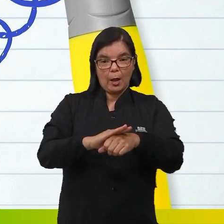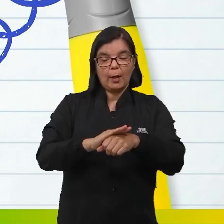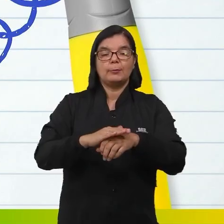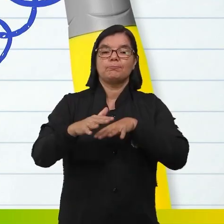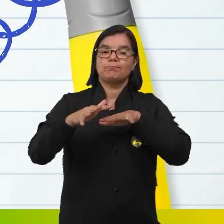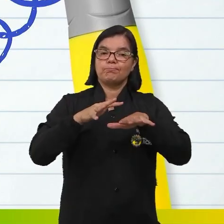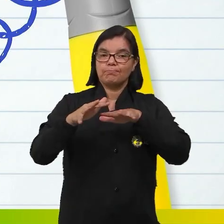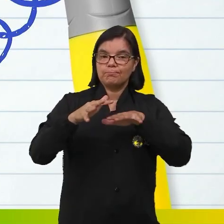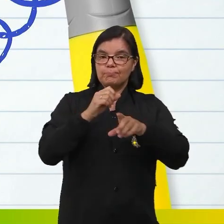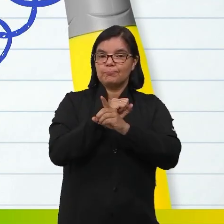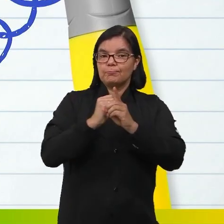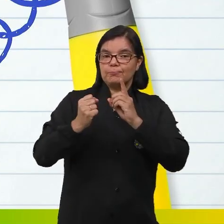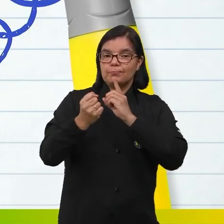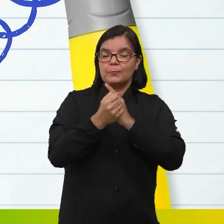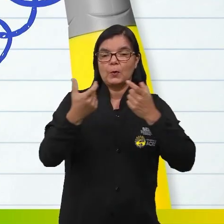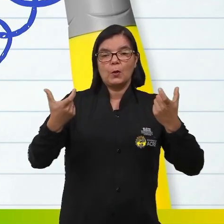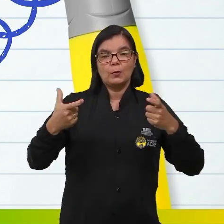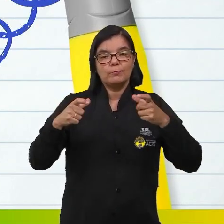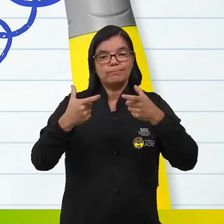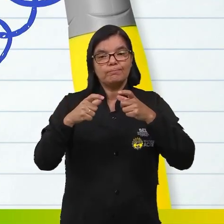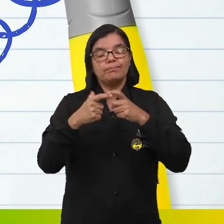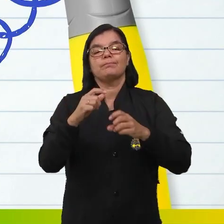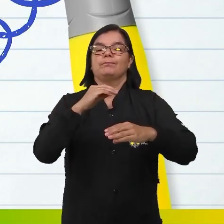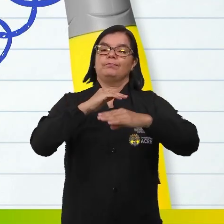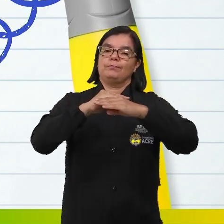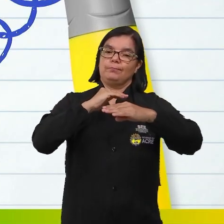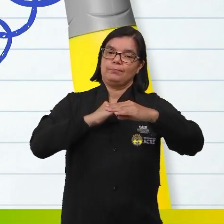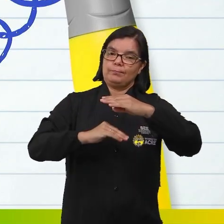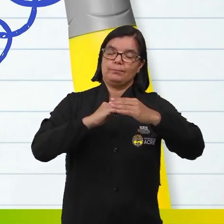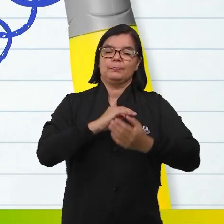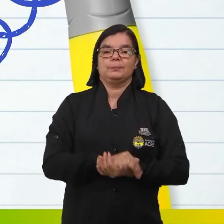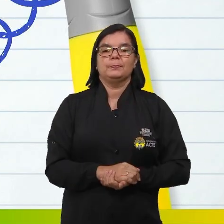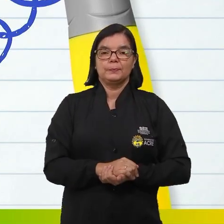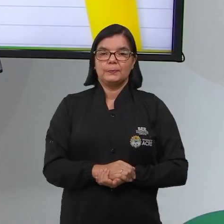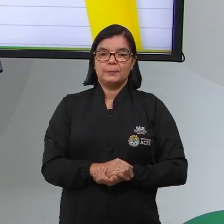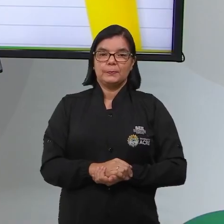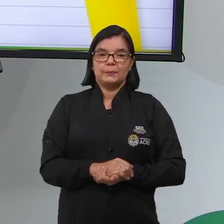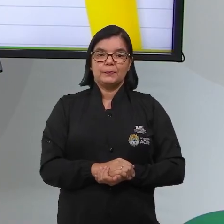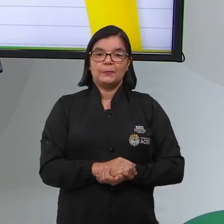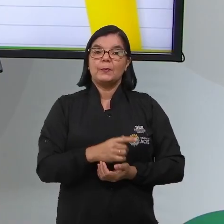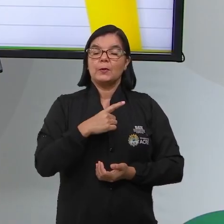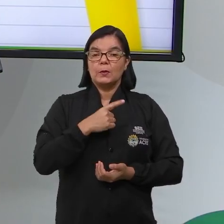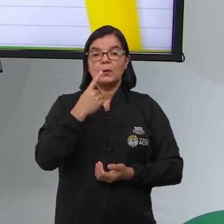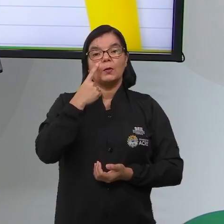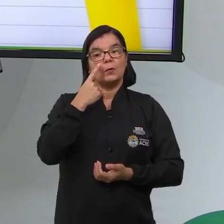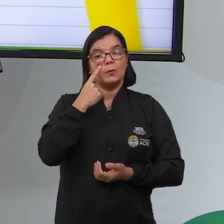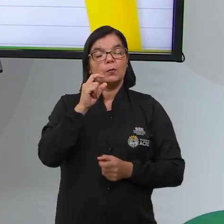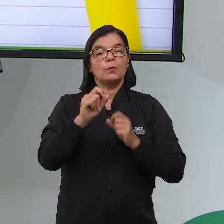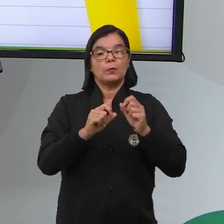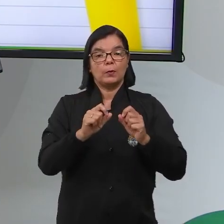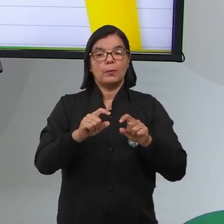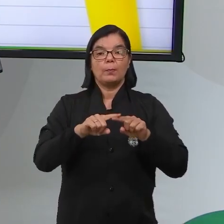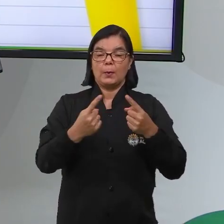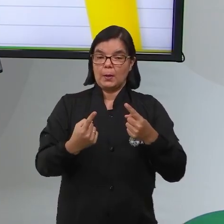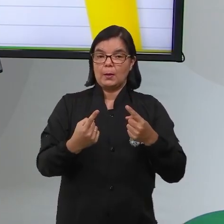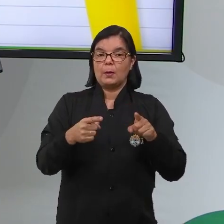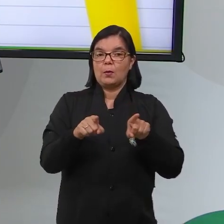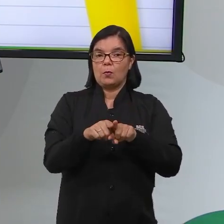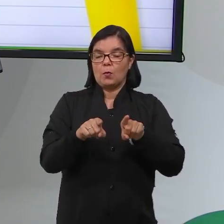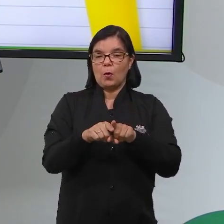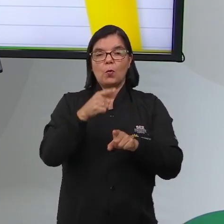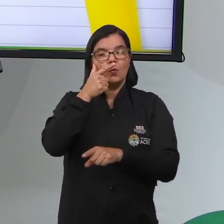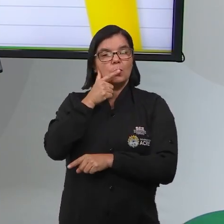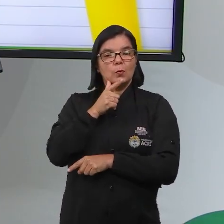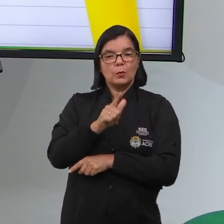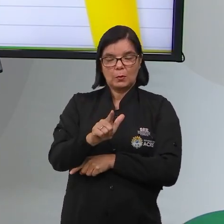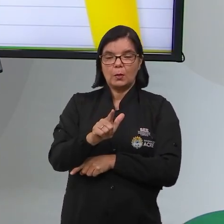promover mobilidade social e reduzir desigualdades, tendo em vista que, para galgar e